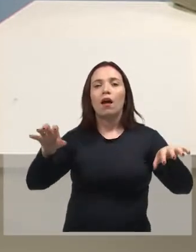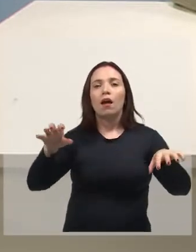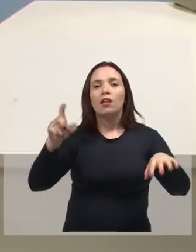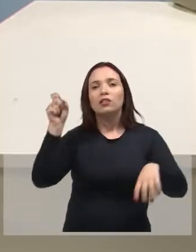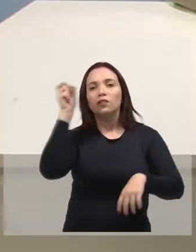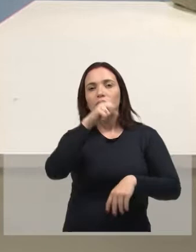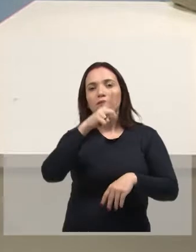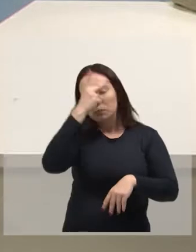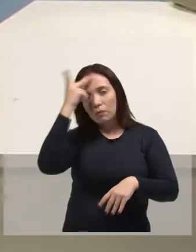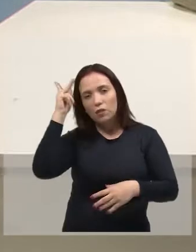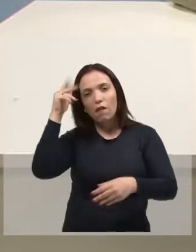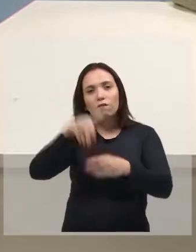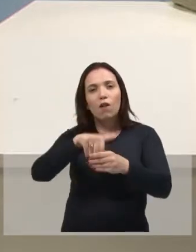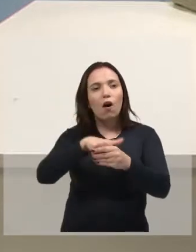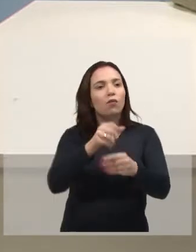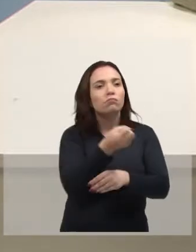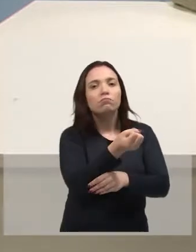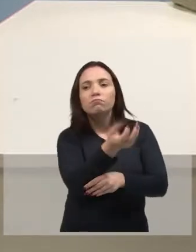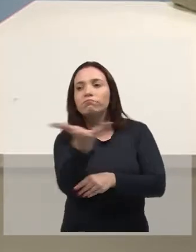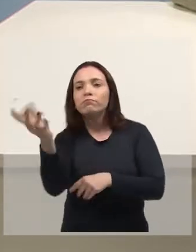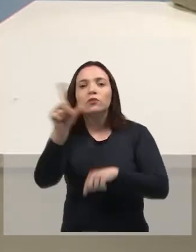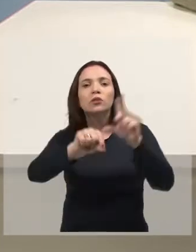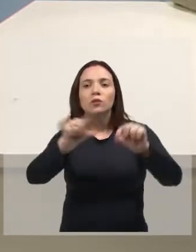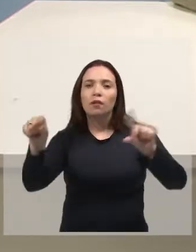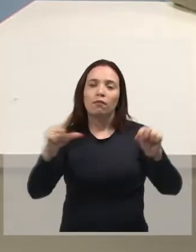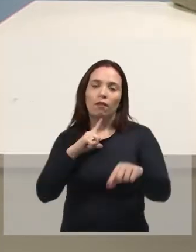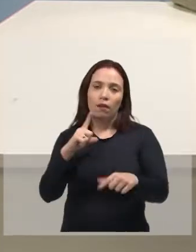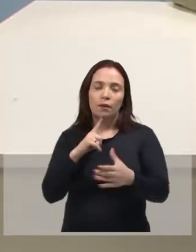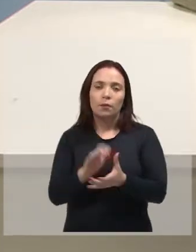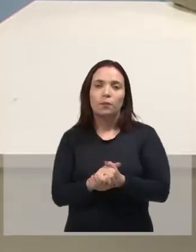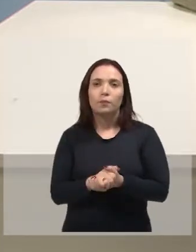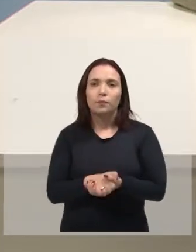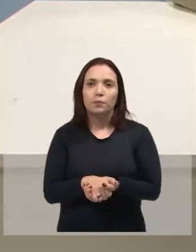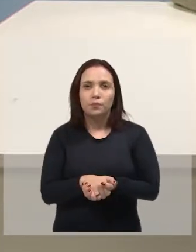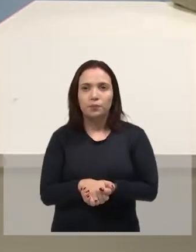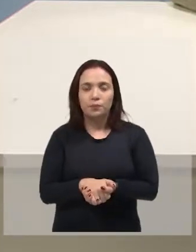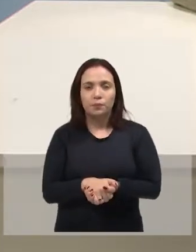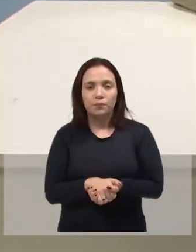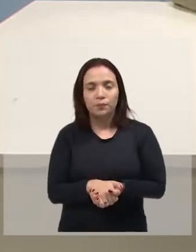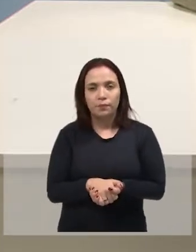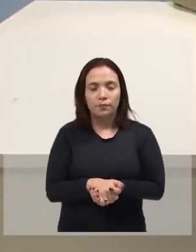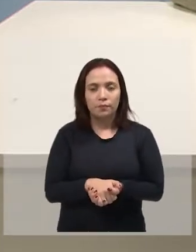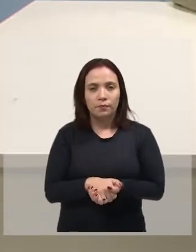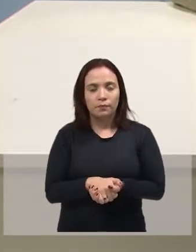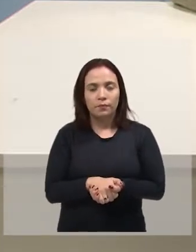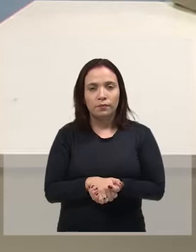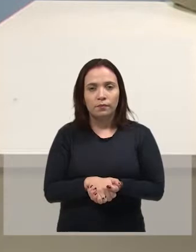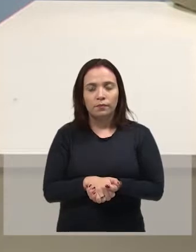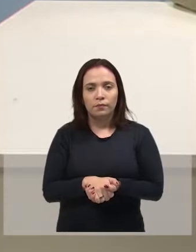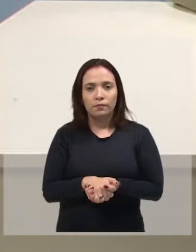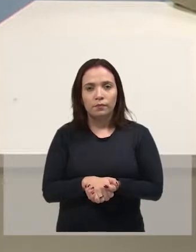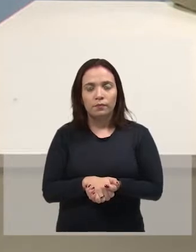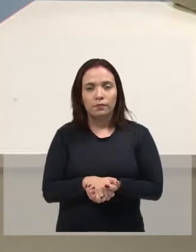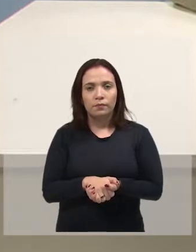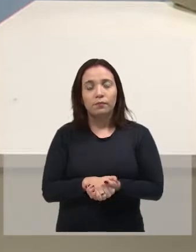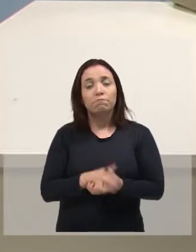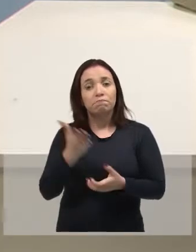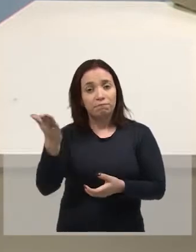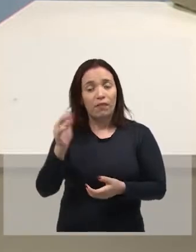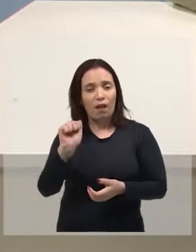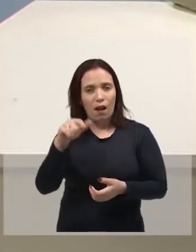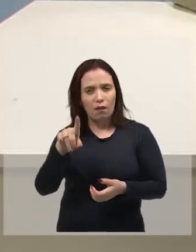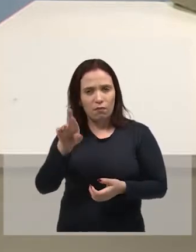turno e leva ele a um segundo turno, onde é uma nova eleição. Sem dúvida. Agora, essa condição que o deputado André